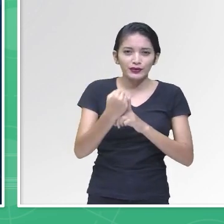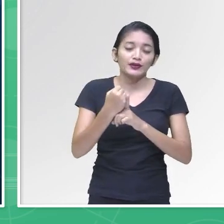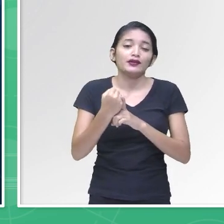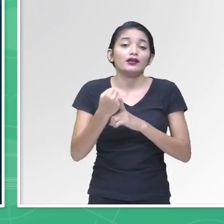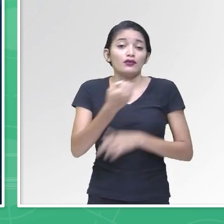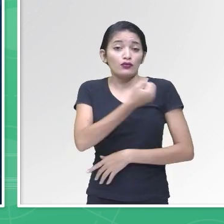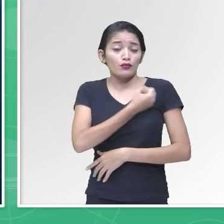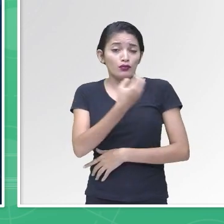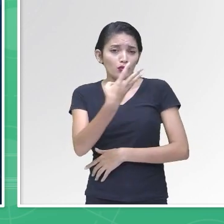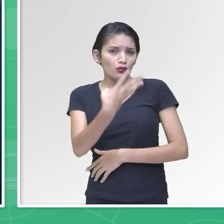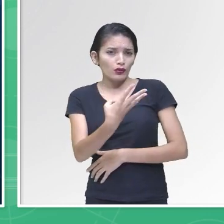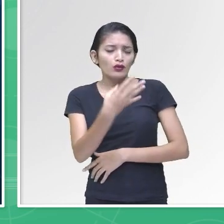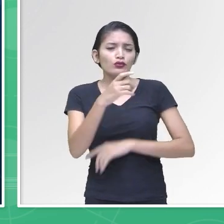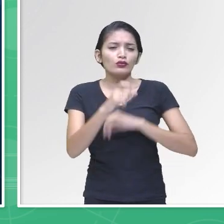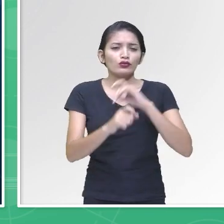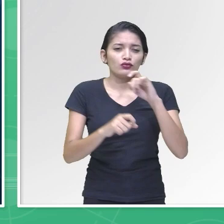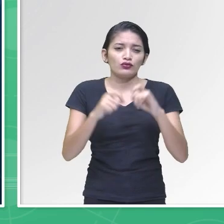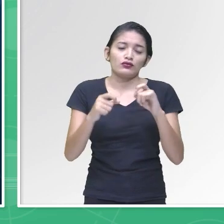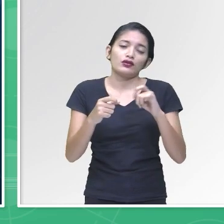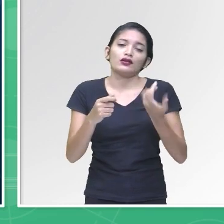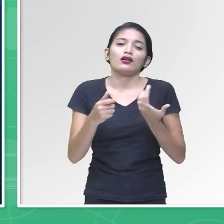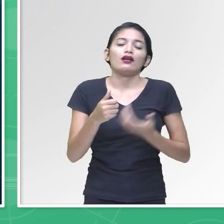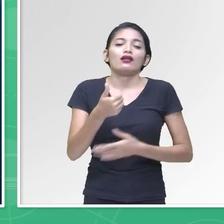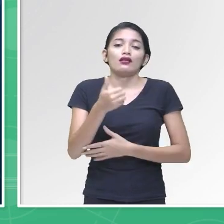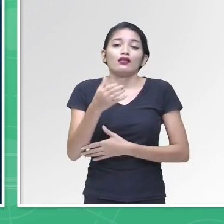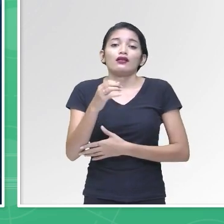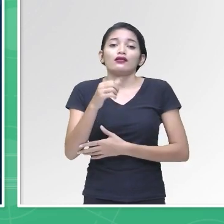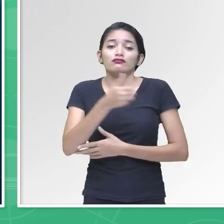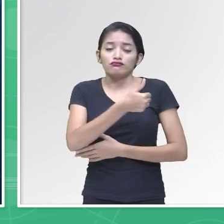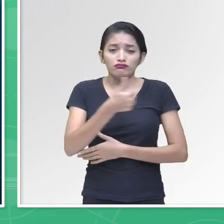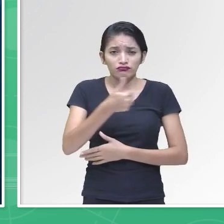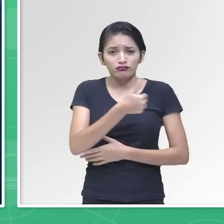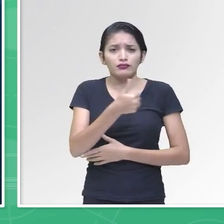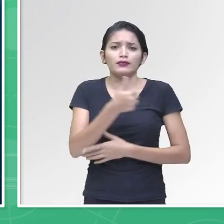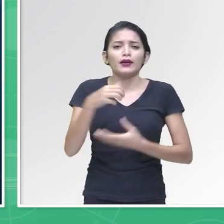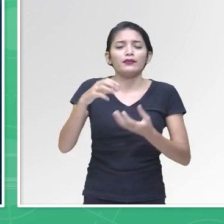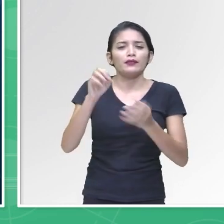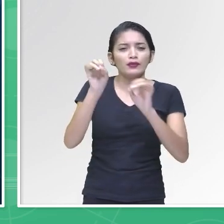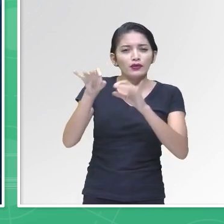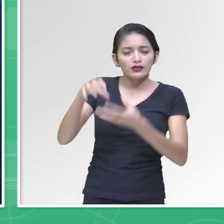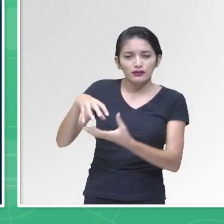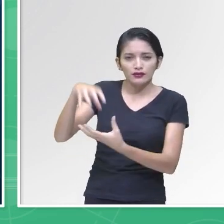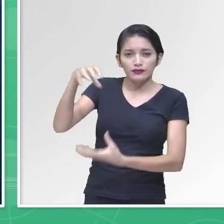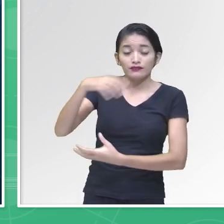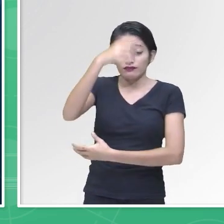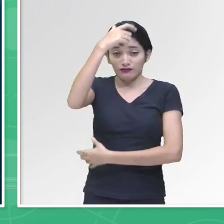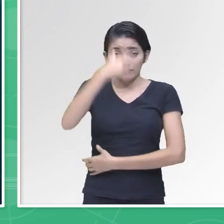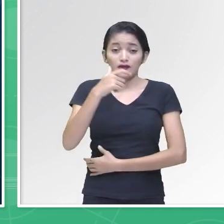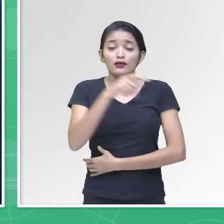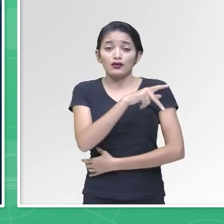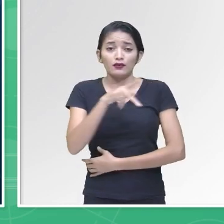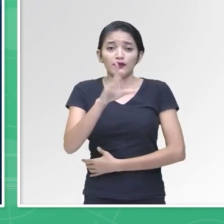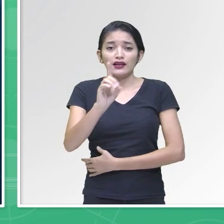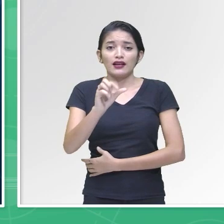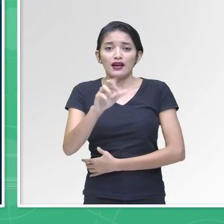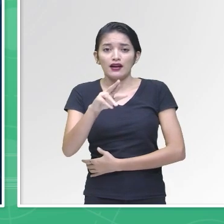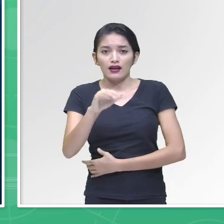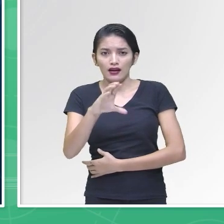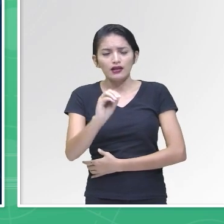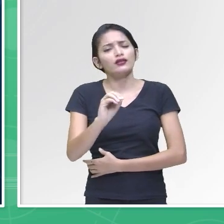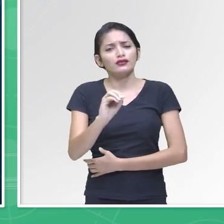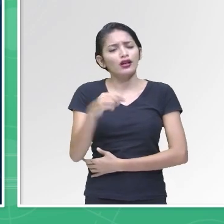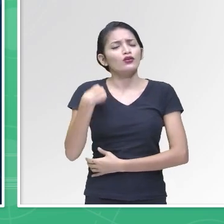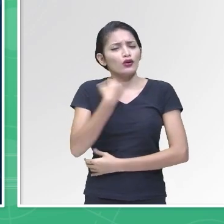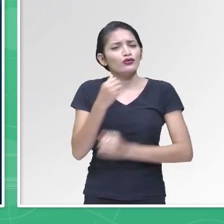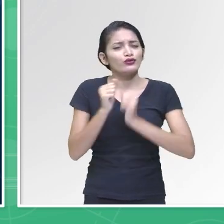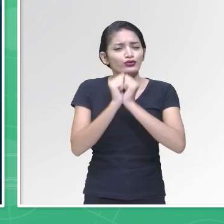4 para a 11ª etapa da educação de jovens e adultos. Sou o professor Dário Pinheiro e ficaremos